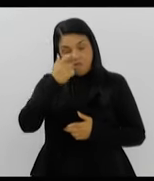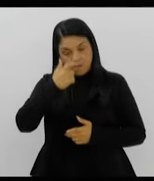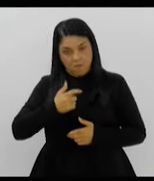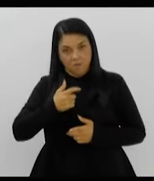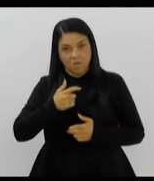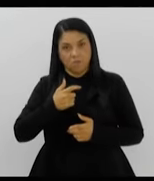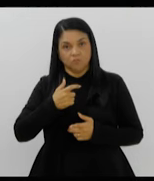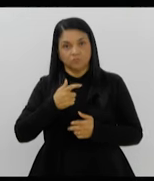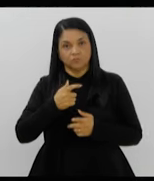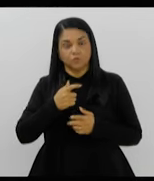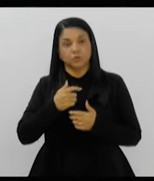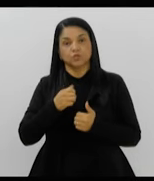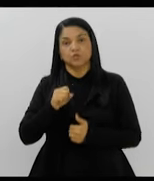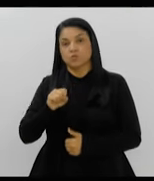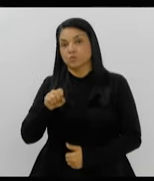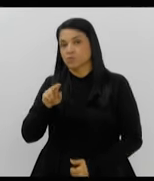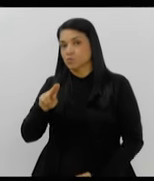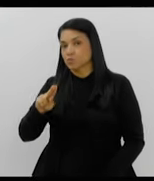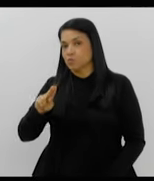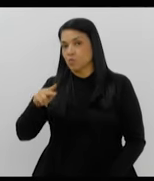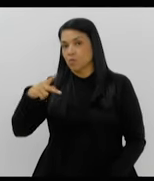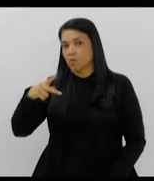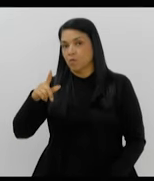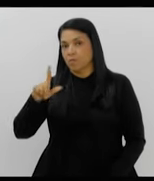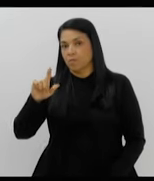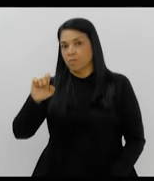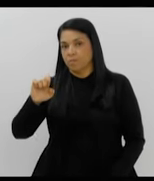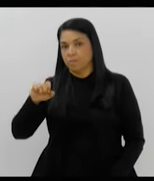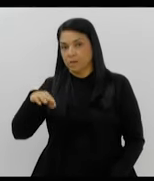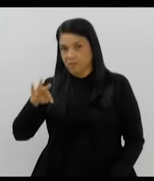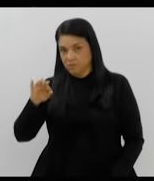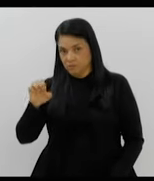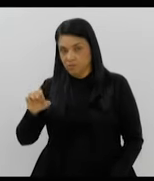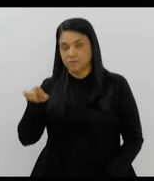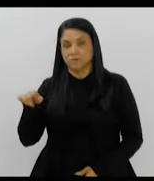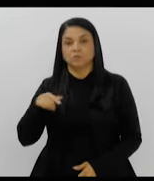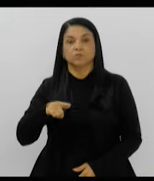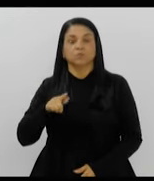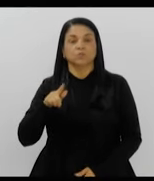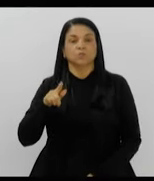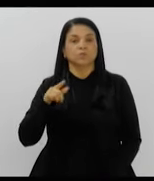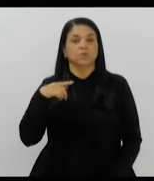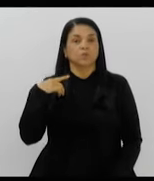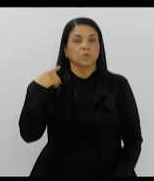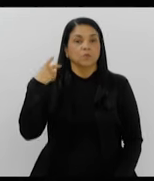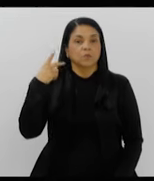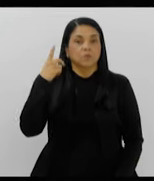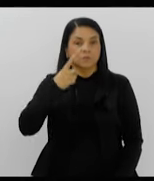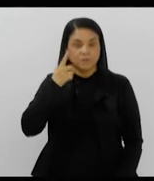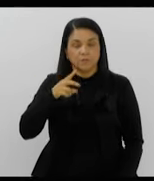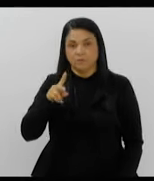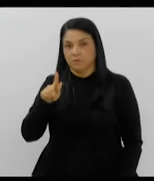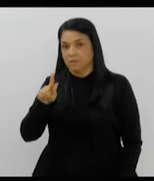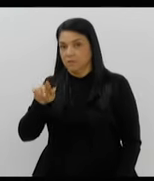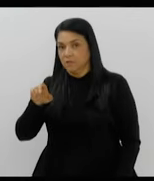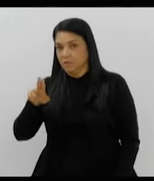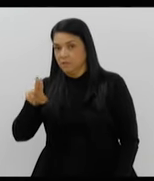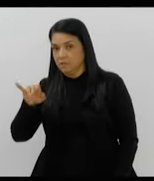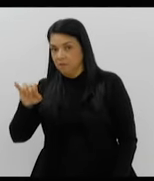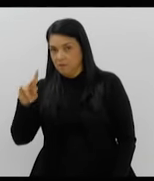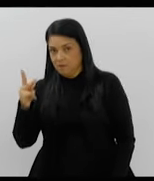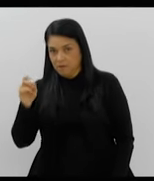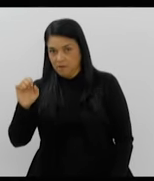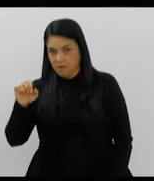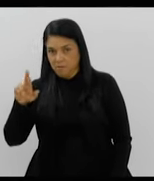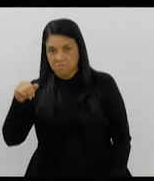na condição de suplente do deputado Guilherme Schleder. Não faço parte de nenhuma comissão, sequer como